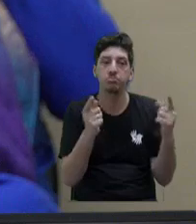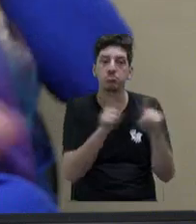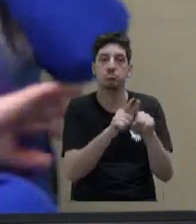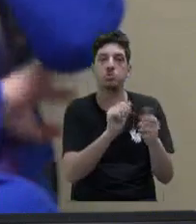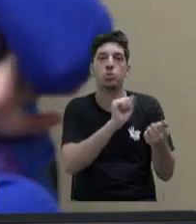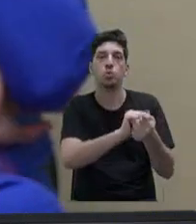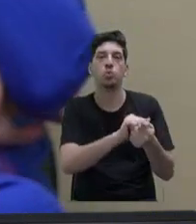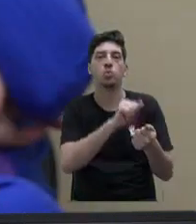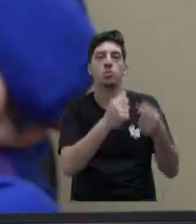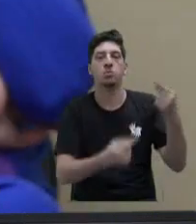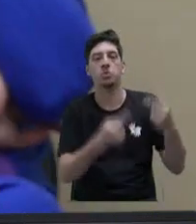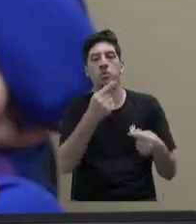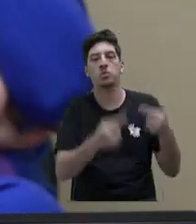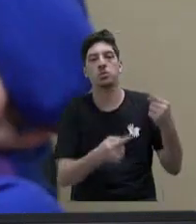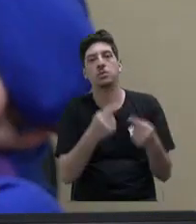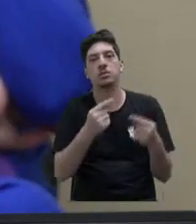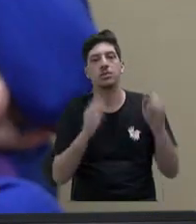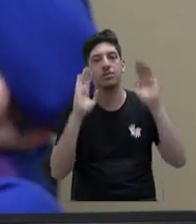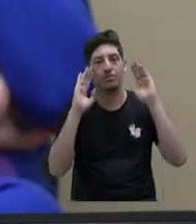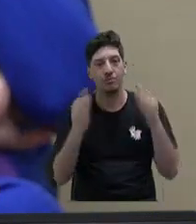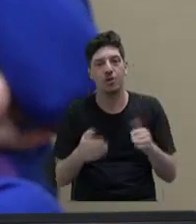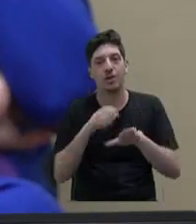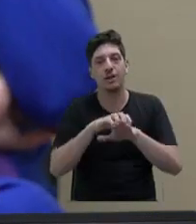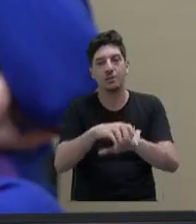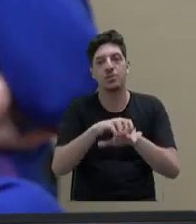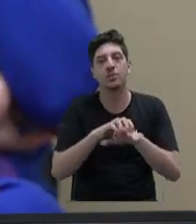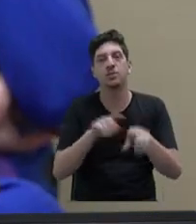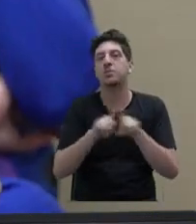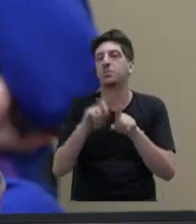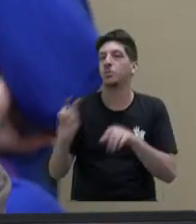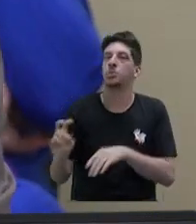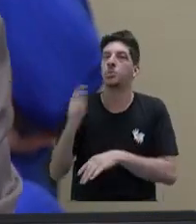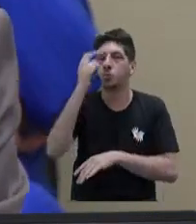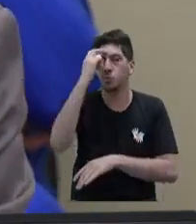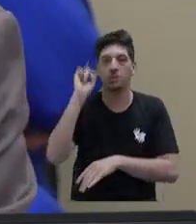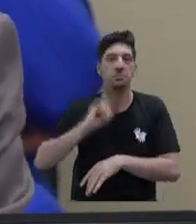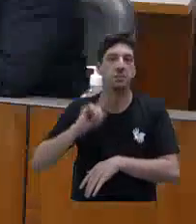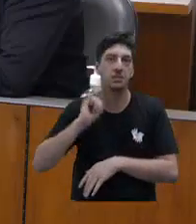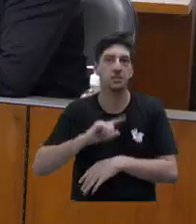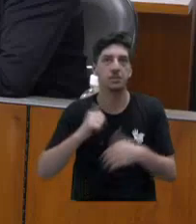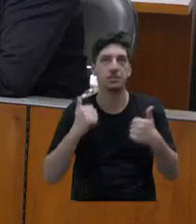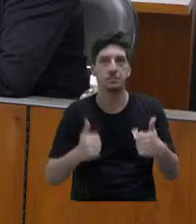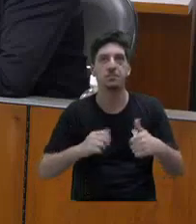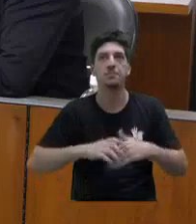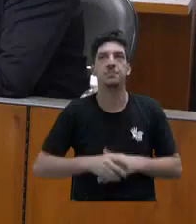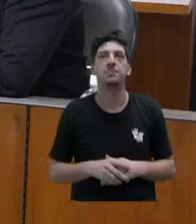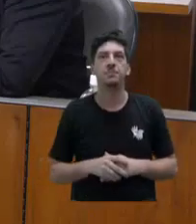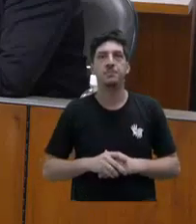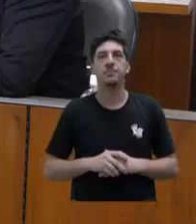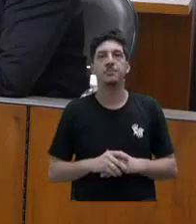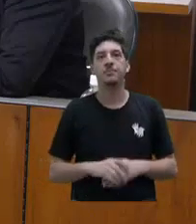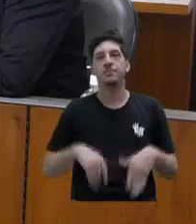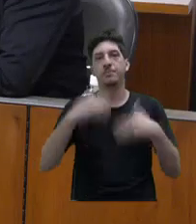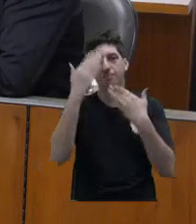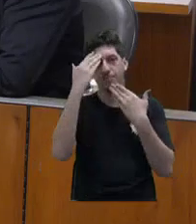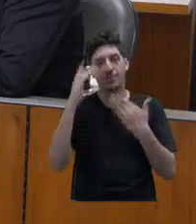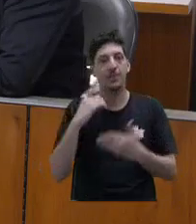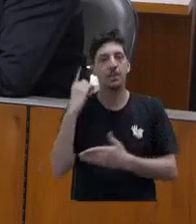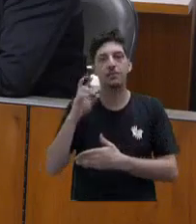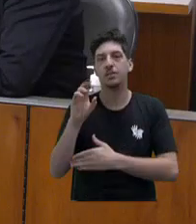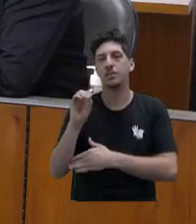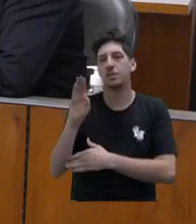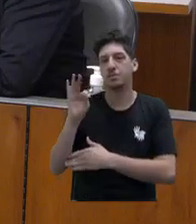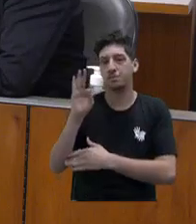política de turismo e de cultura aqui no nosso Estado. Obrigado, deputado Roberto